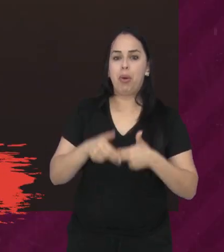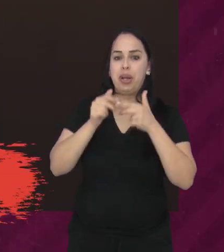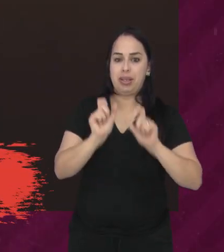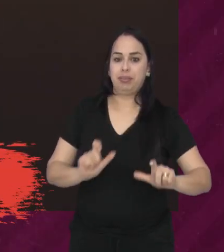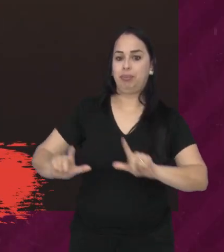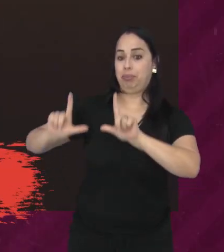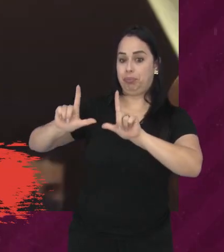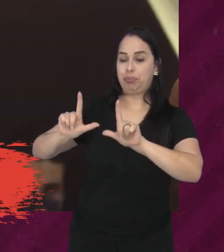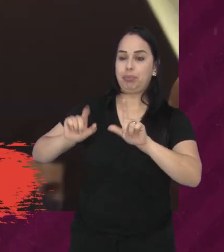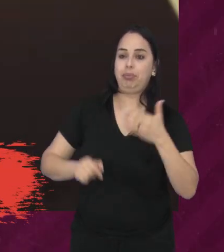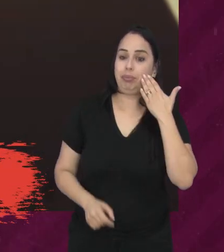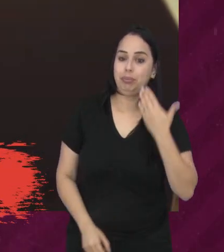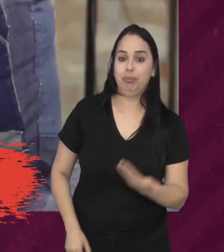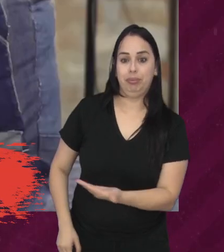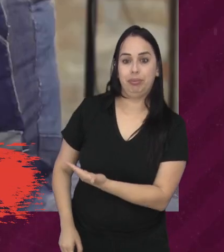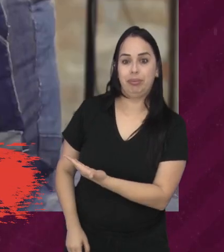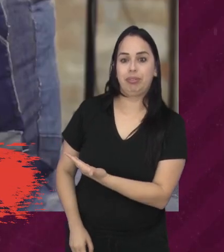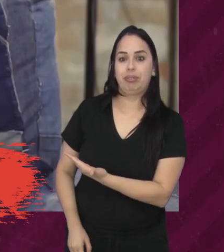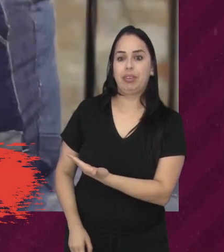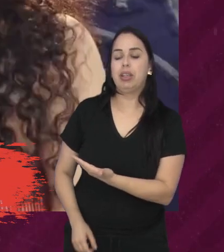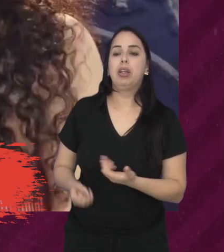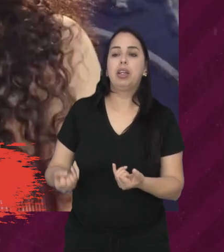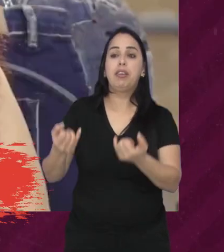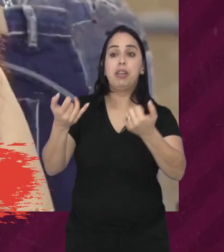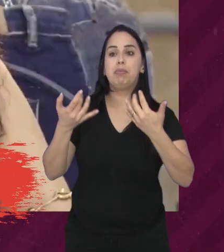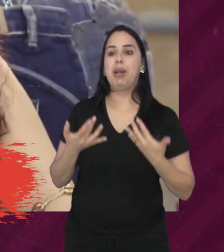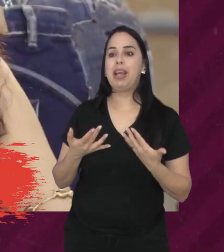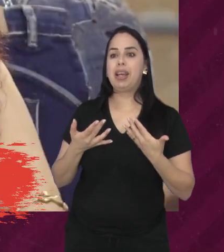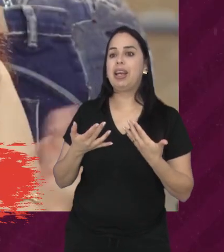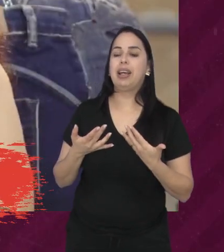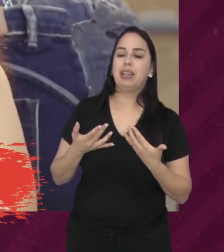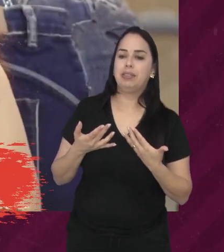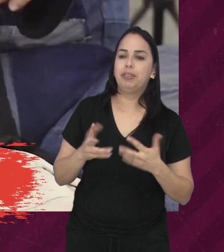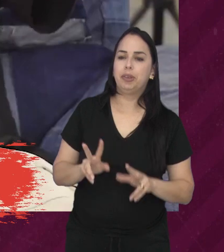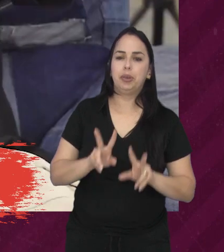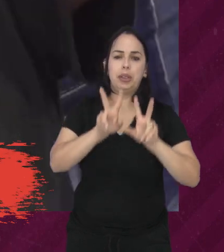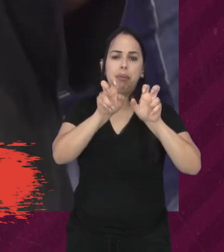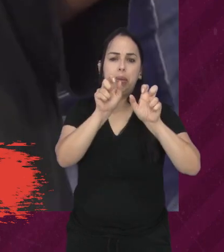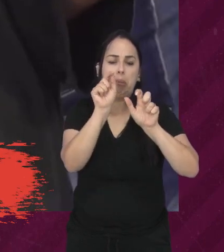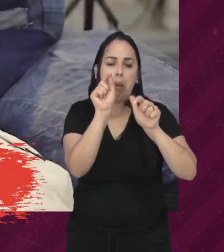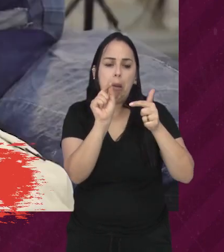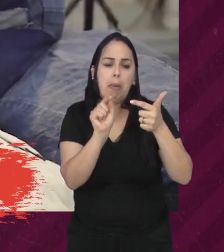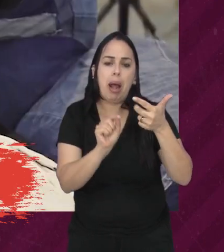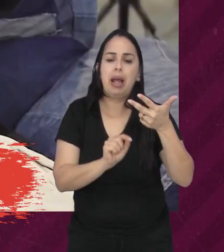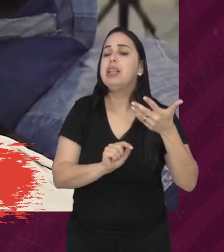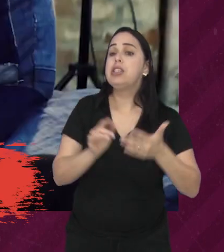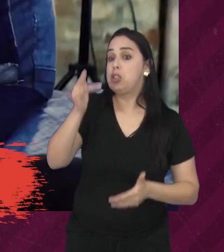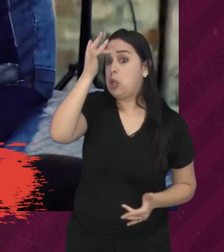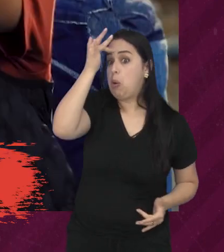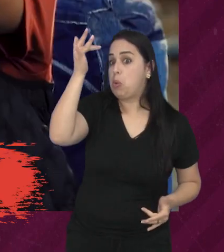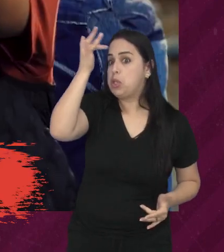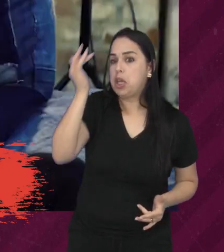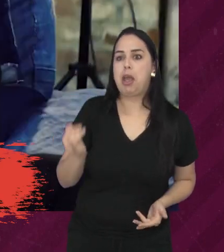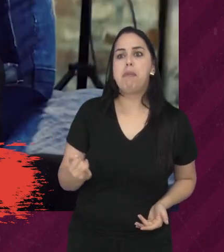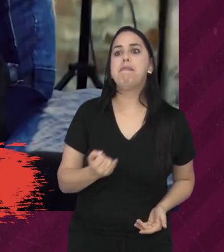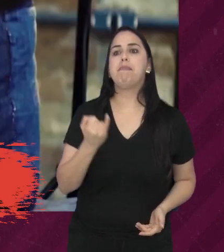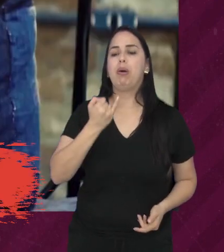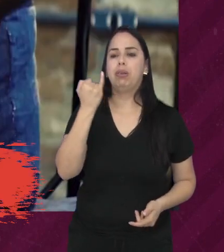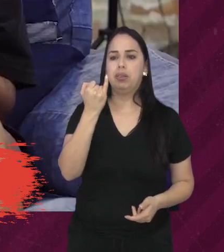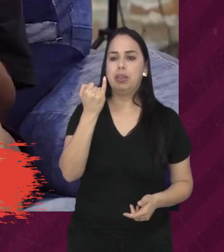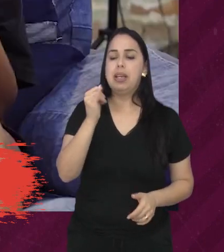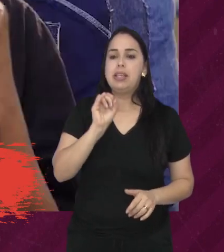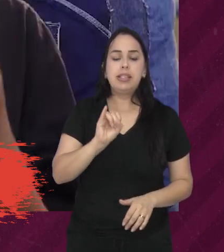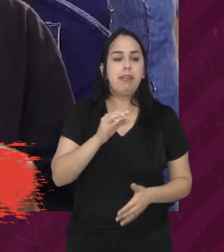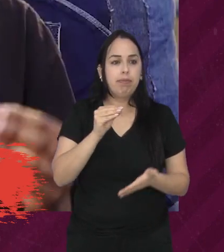da Periferia, um projeto que se chama Divã da Periferia, que vai falar sobre isso, vai abordar essa temática, que é tão importante, né? Porque sem a